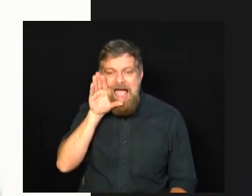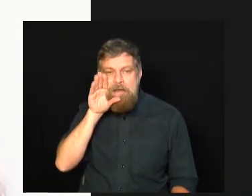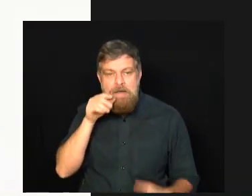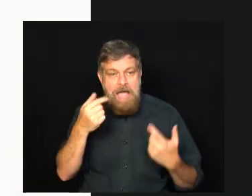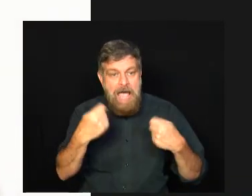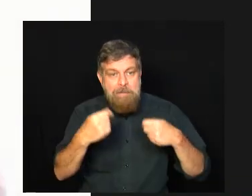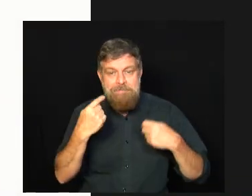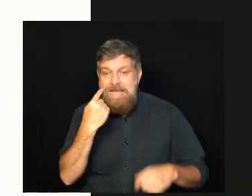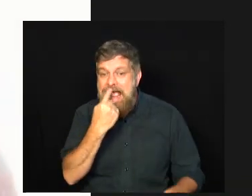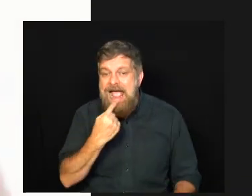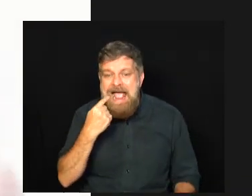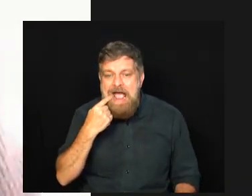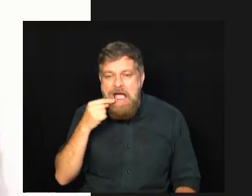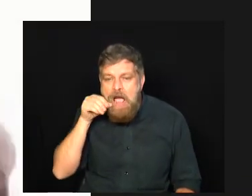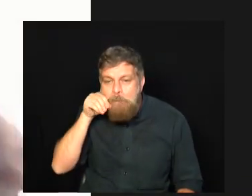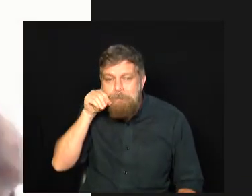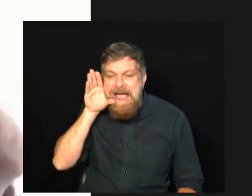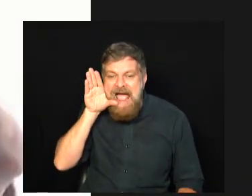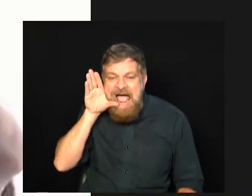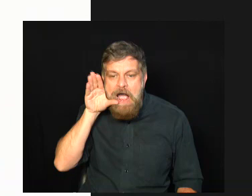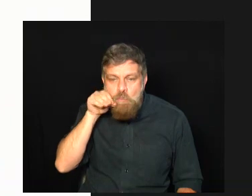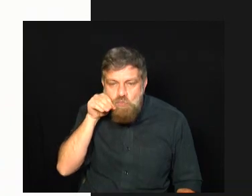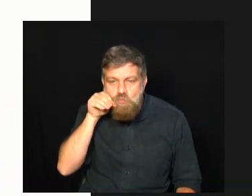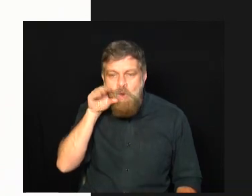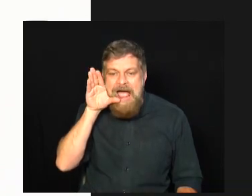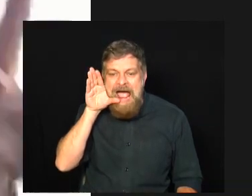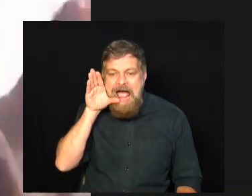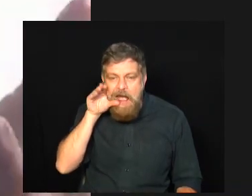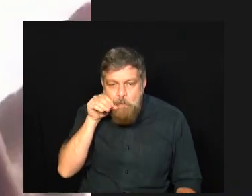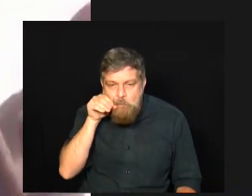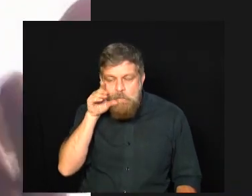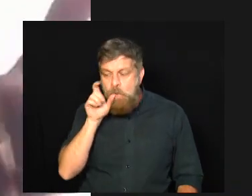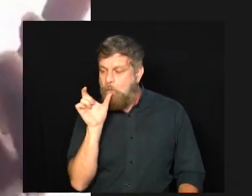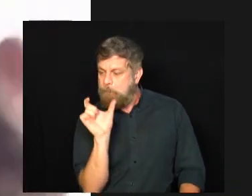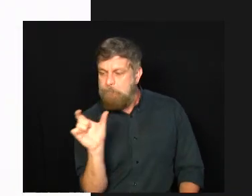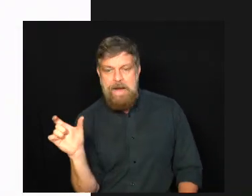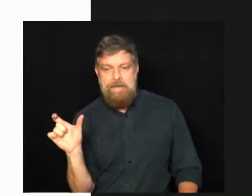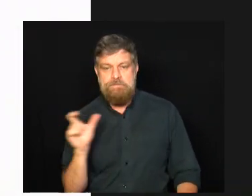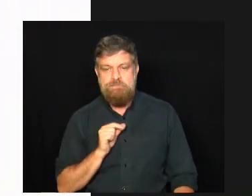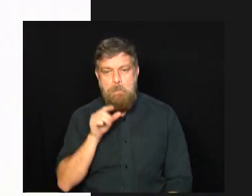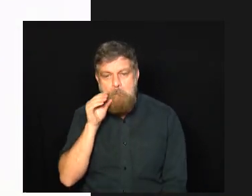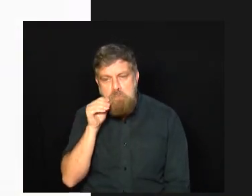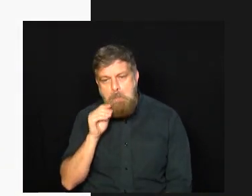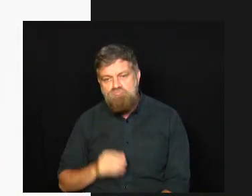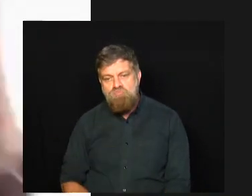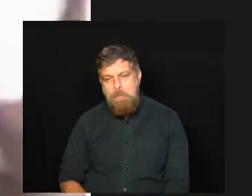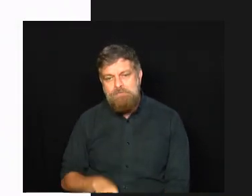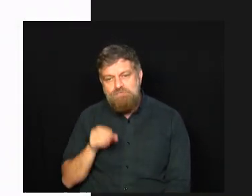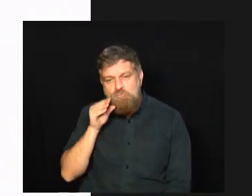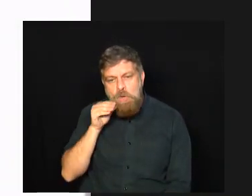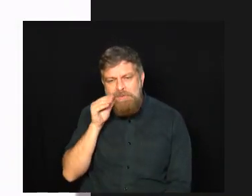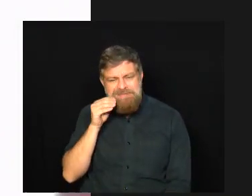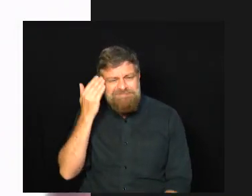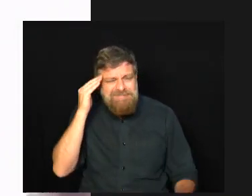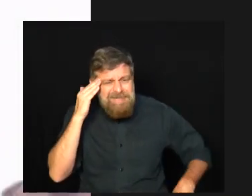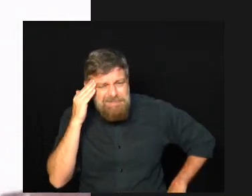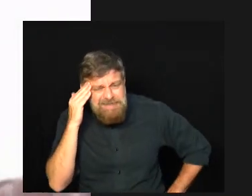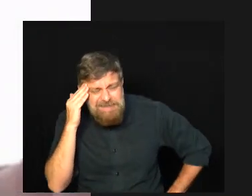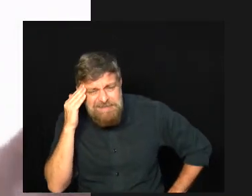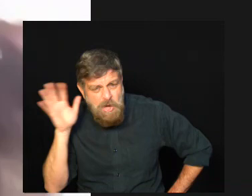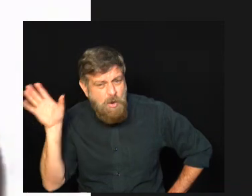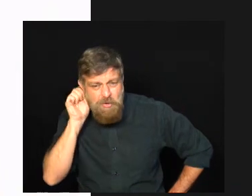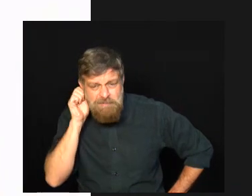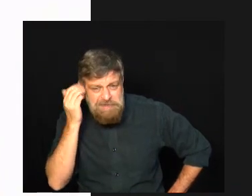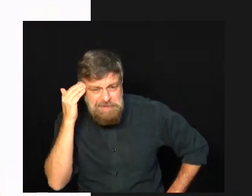de articular a palavra. Não se fala com a boca fechada,